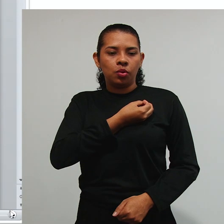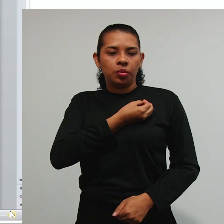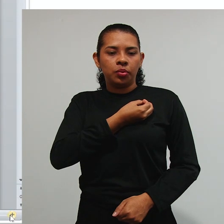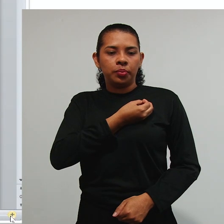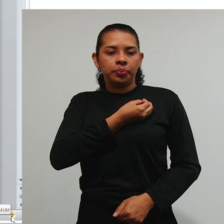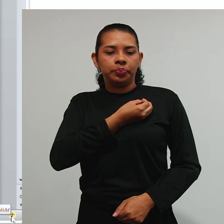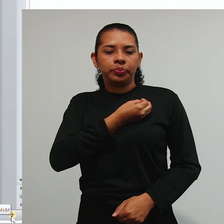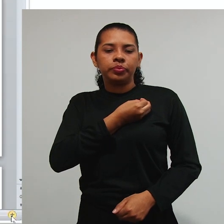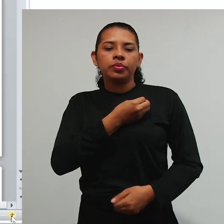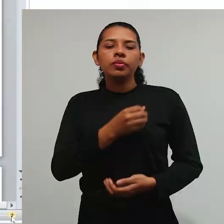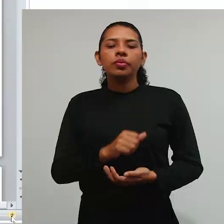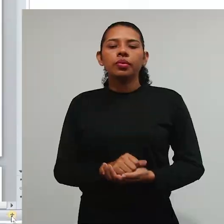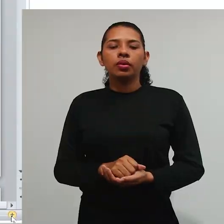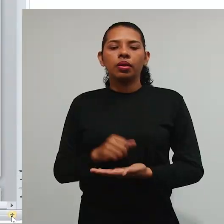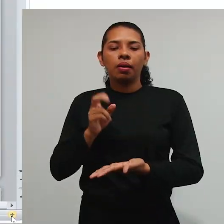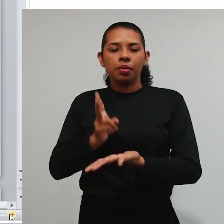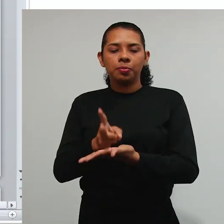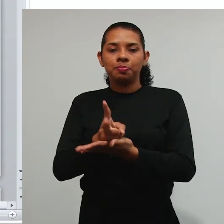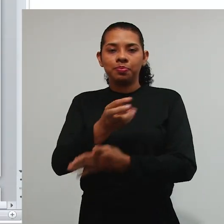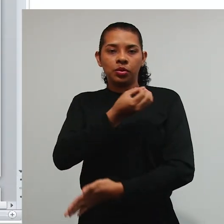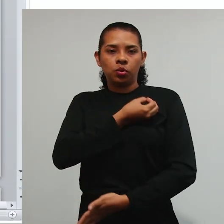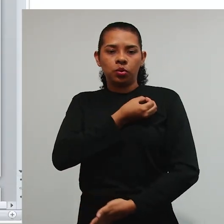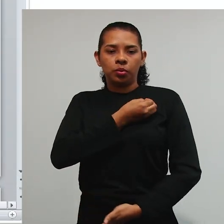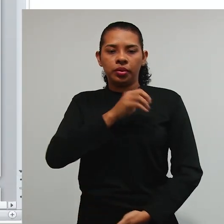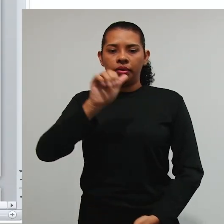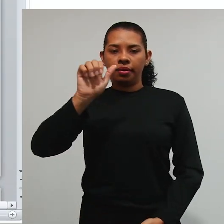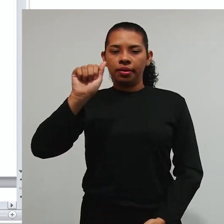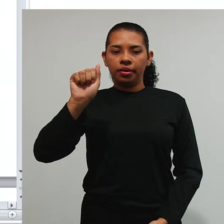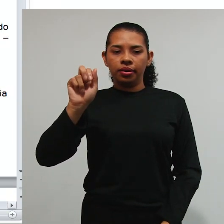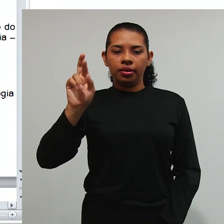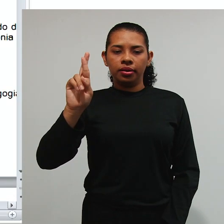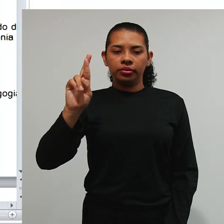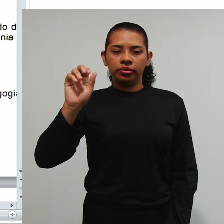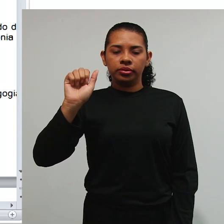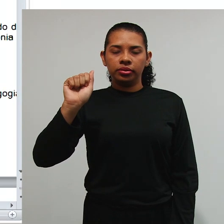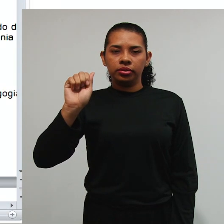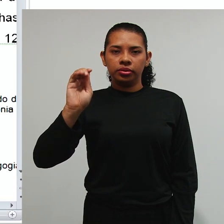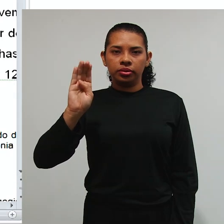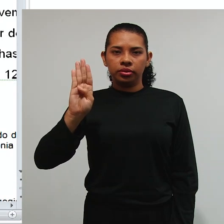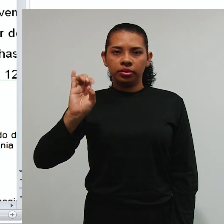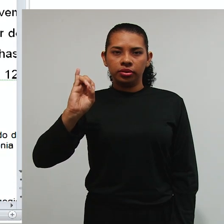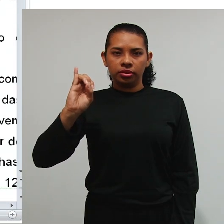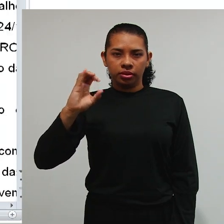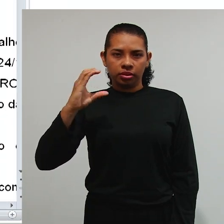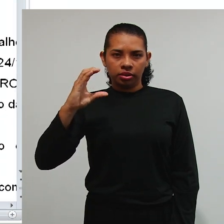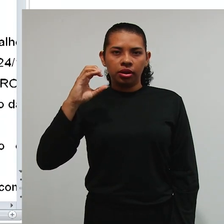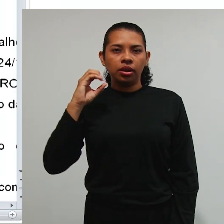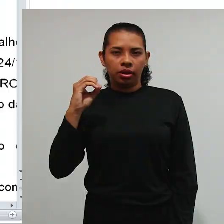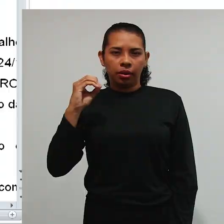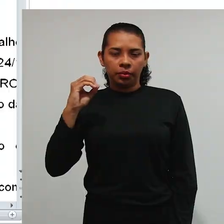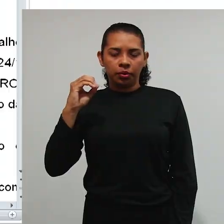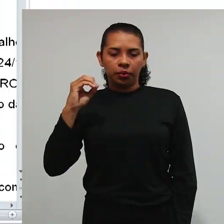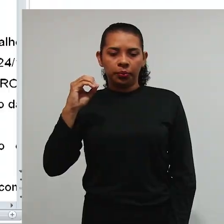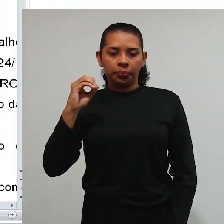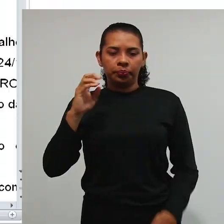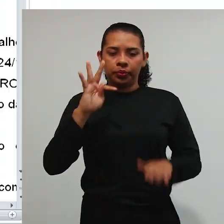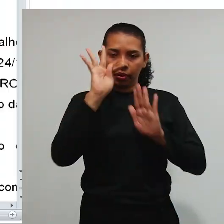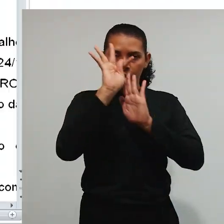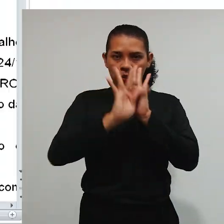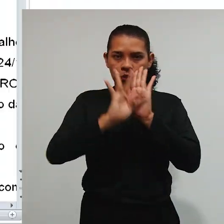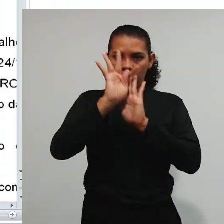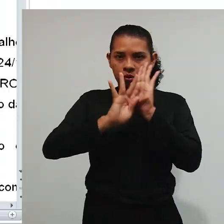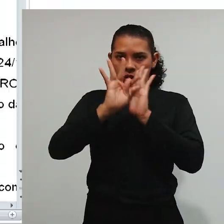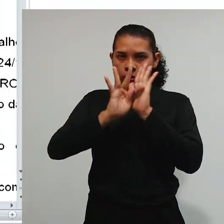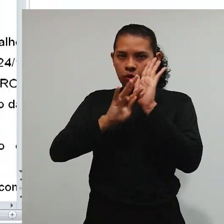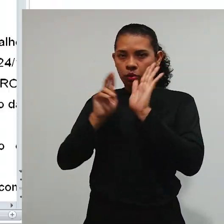em algarismos arábicos, tá? Vou deixar aqui só para a gente visualizar. Pode cortar aqui o texto, tá? É só para a gente se